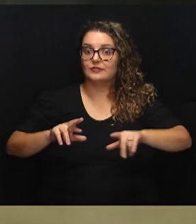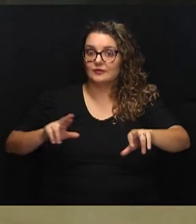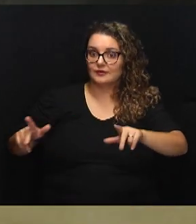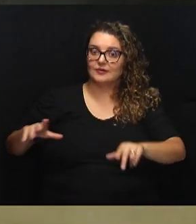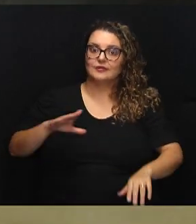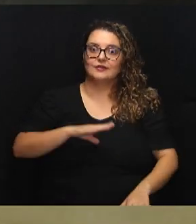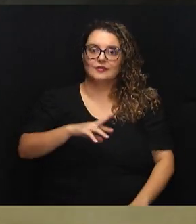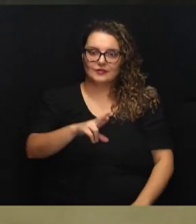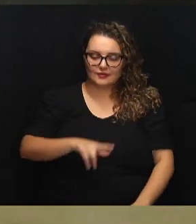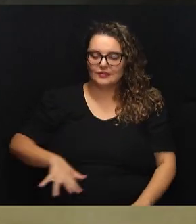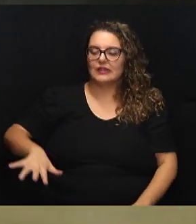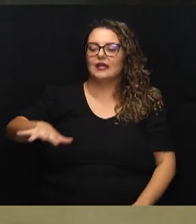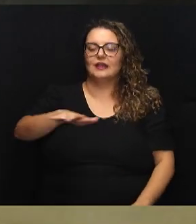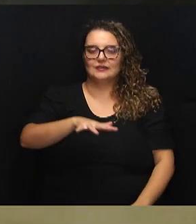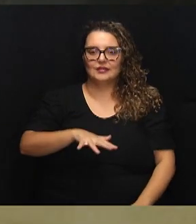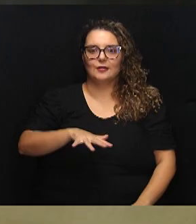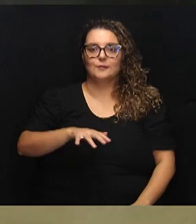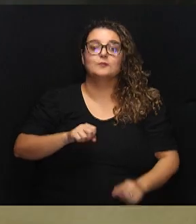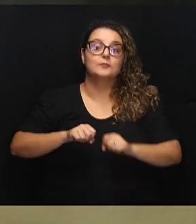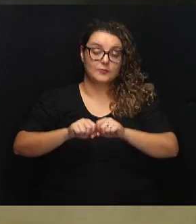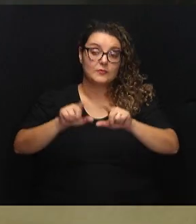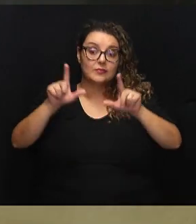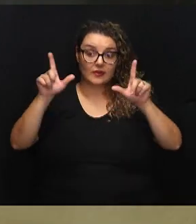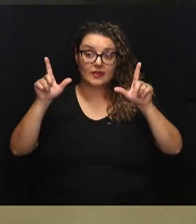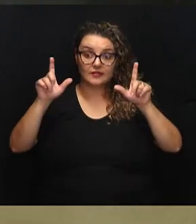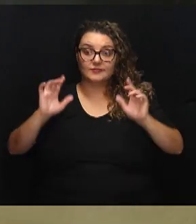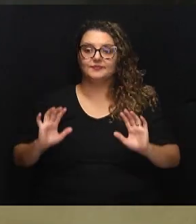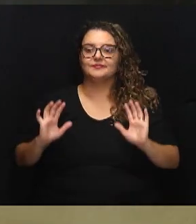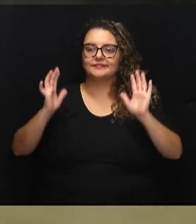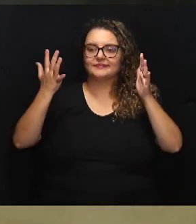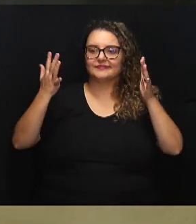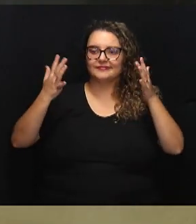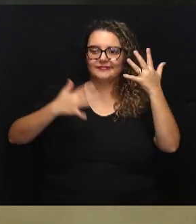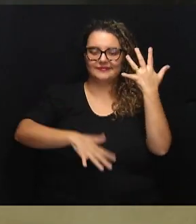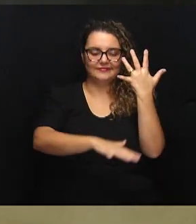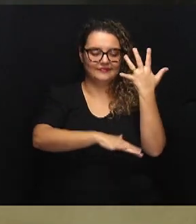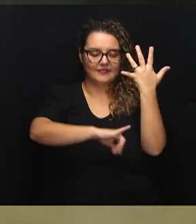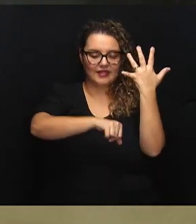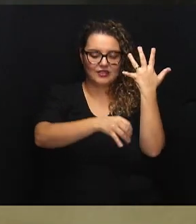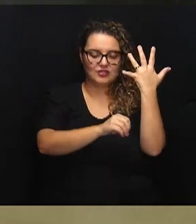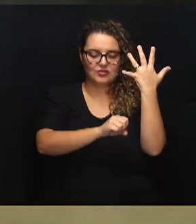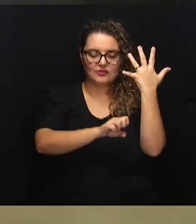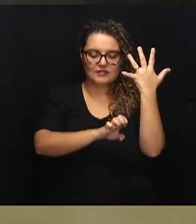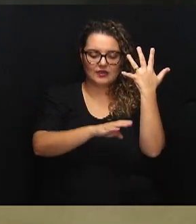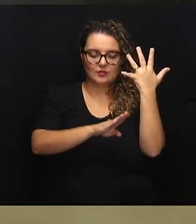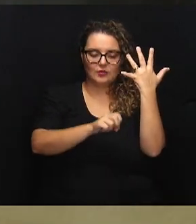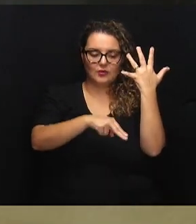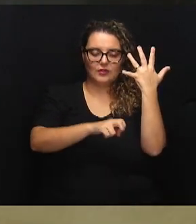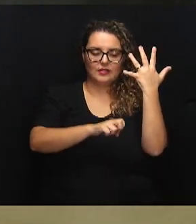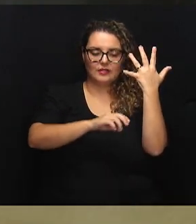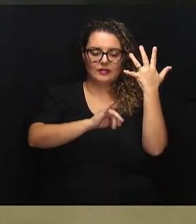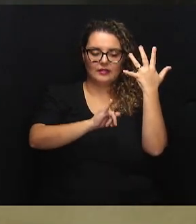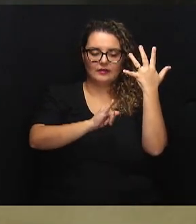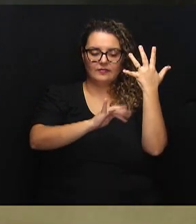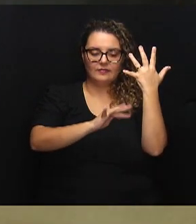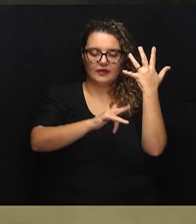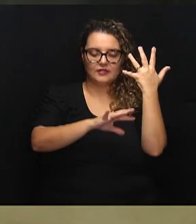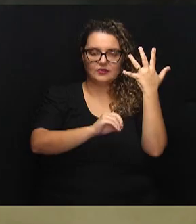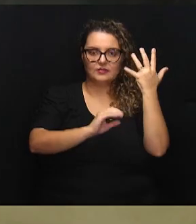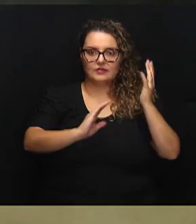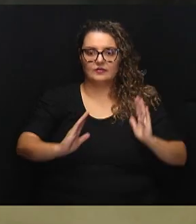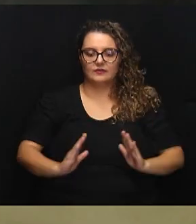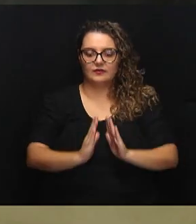da região. Com destaque, gente, para a celebração na Praça José Bonifácio, em frente à Catedral